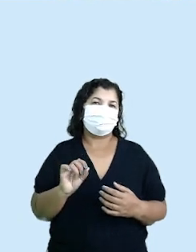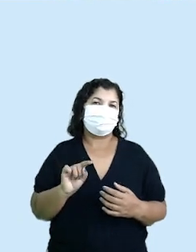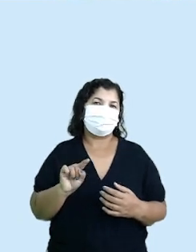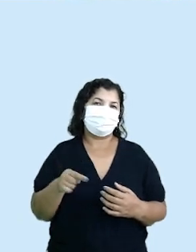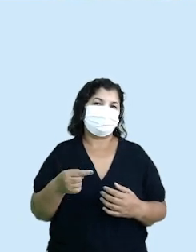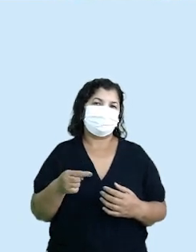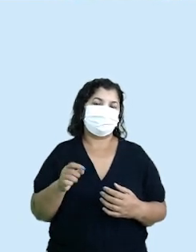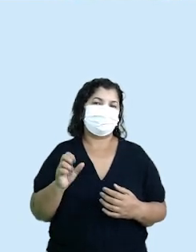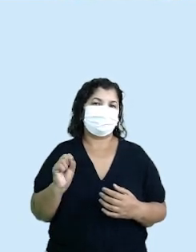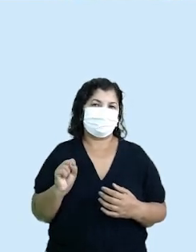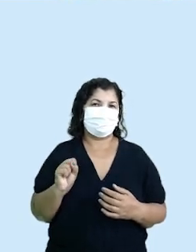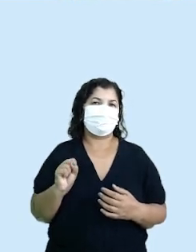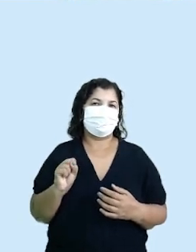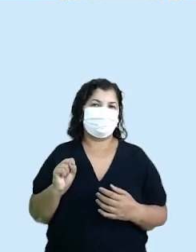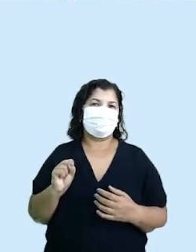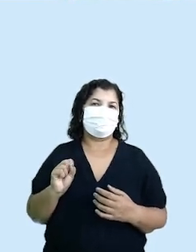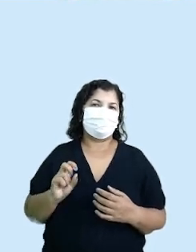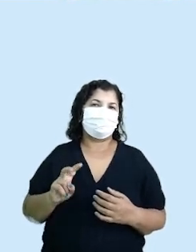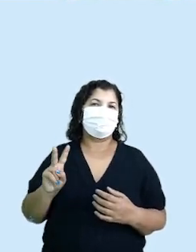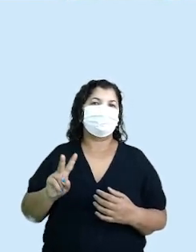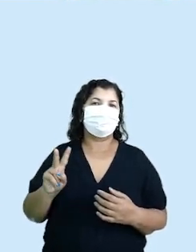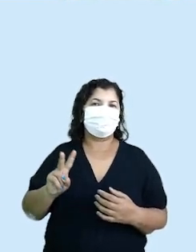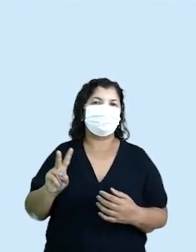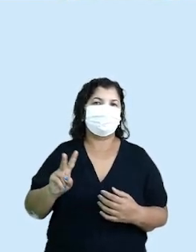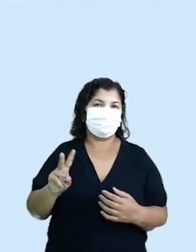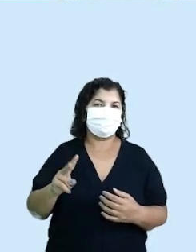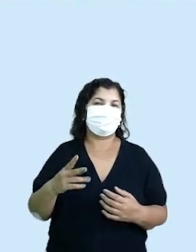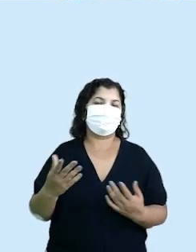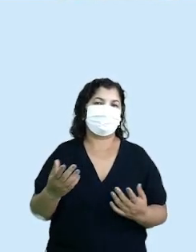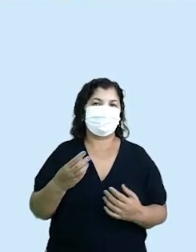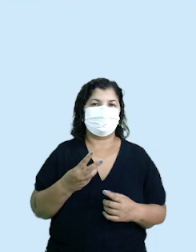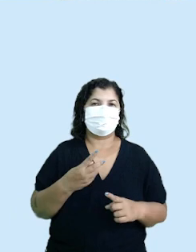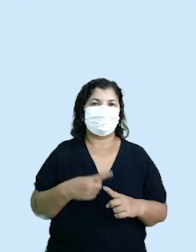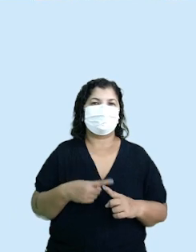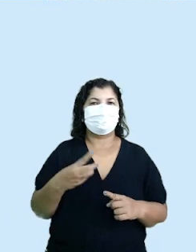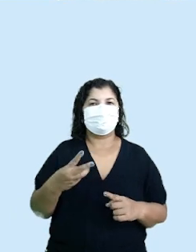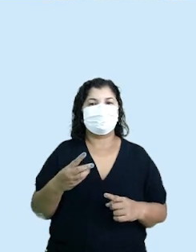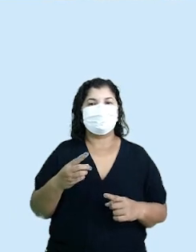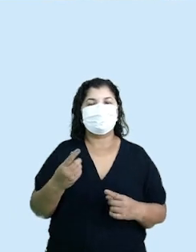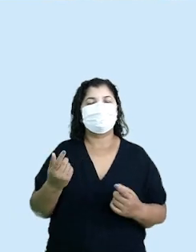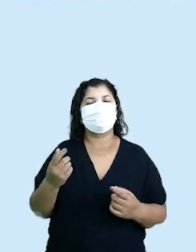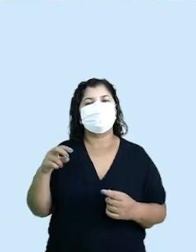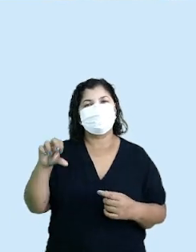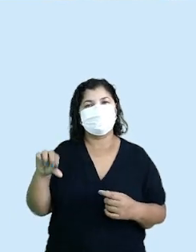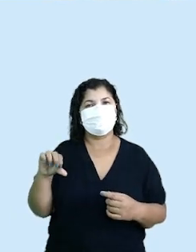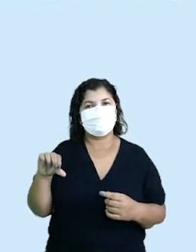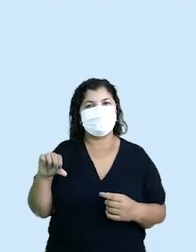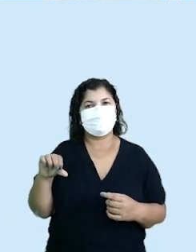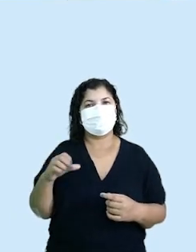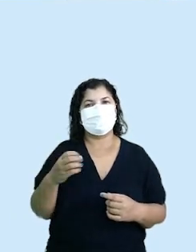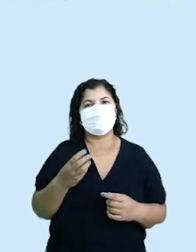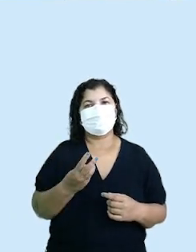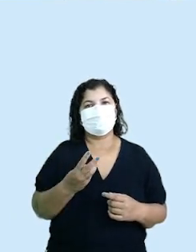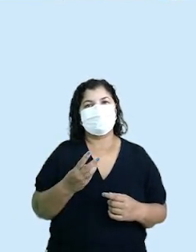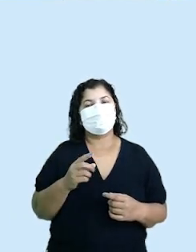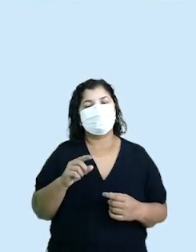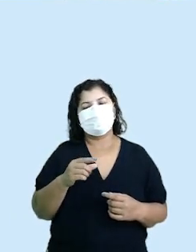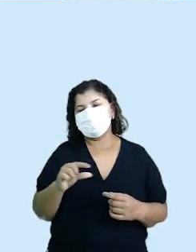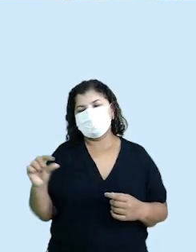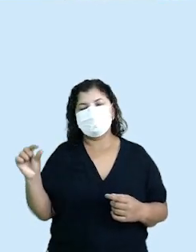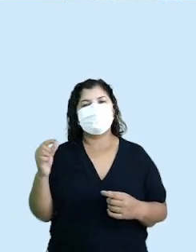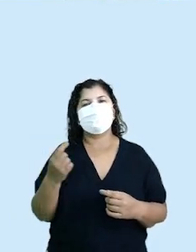10,8 volts, não é isso? 3 vezes 3 dá 9 volts, 3 vezes 0,6 dá 1,8, então 9 mais